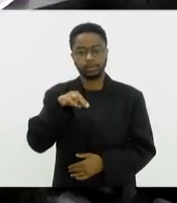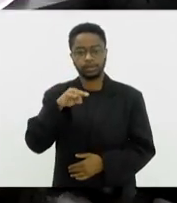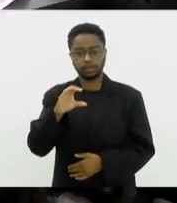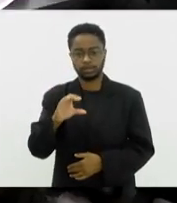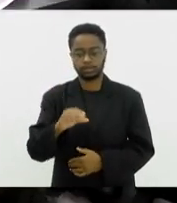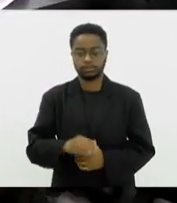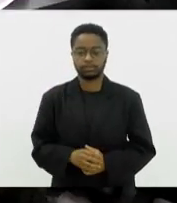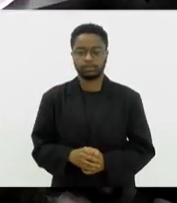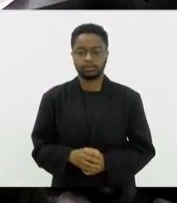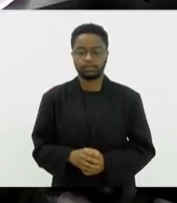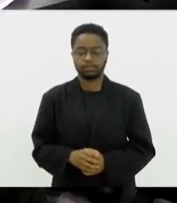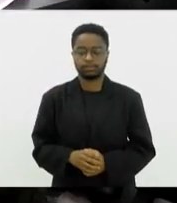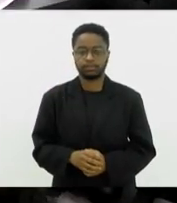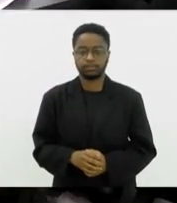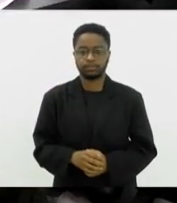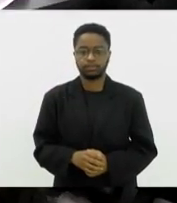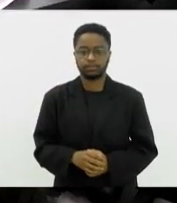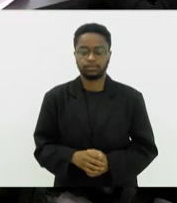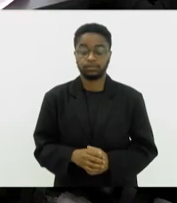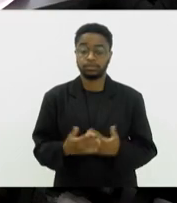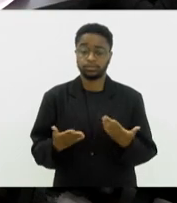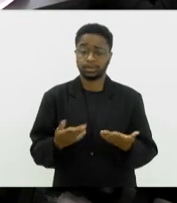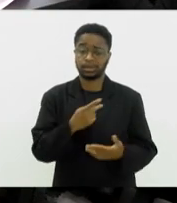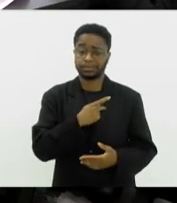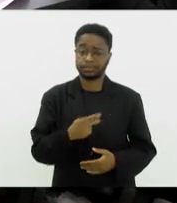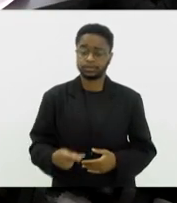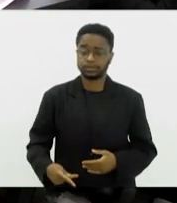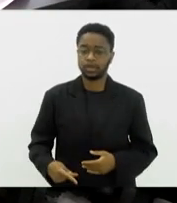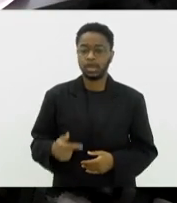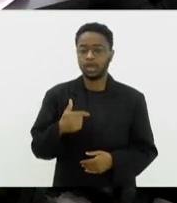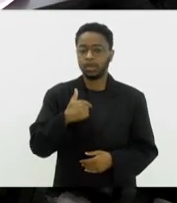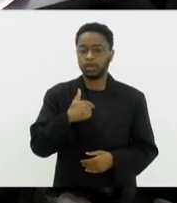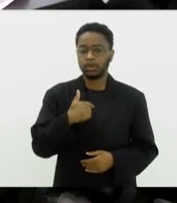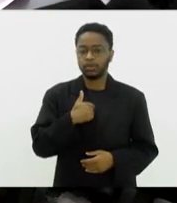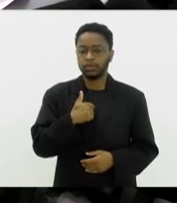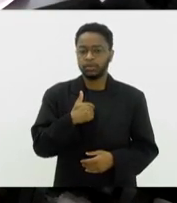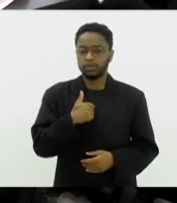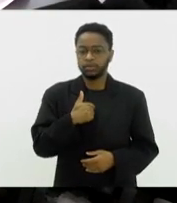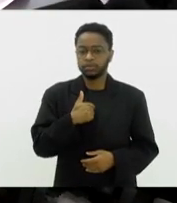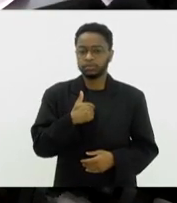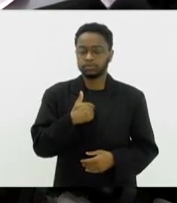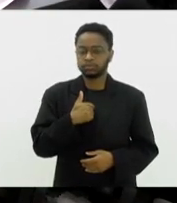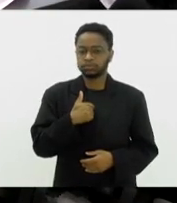Presidente, eu chamo... Vossa Excelência